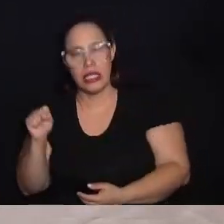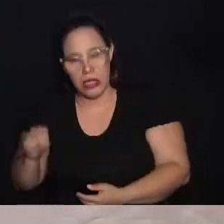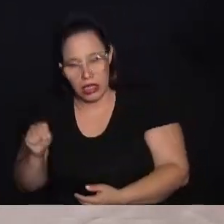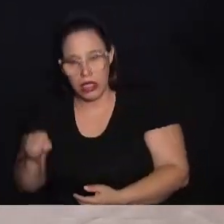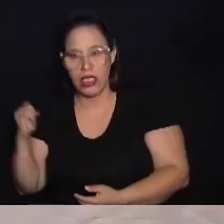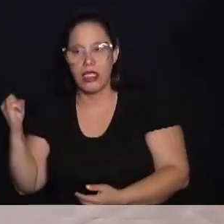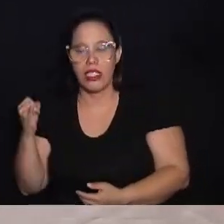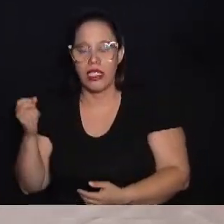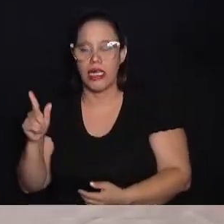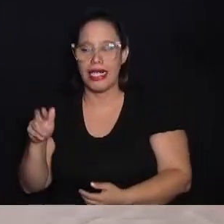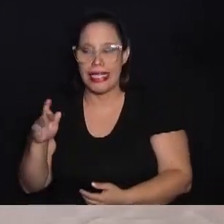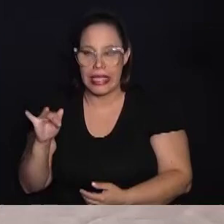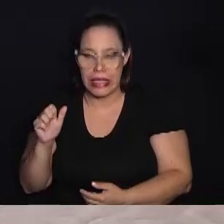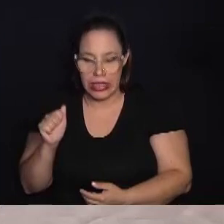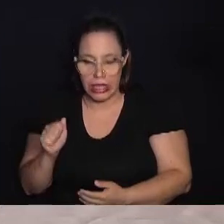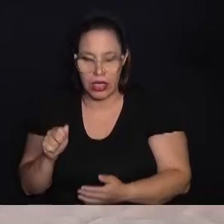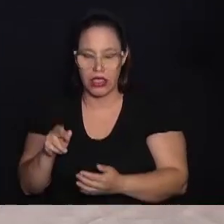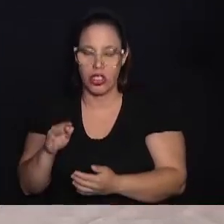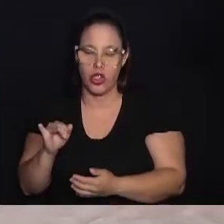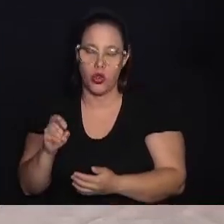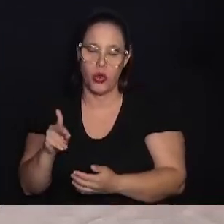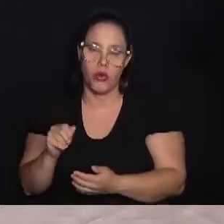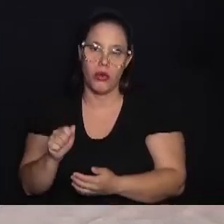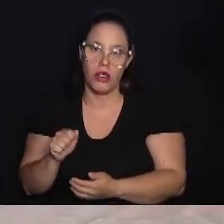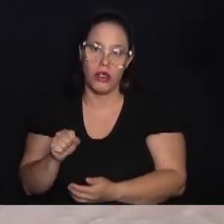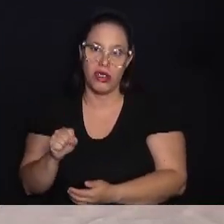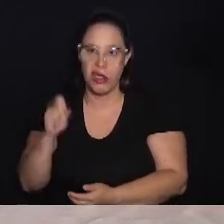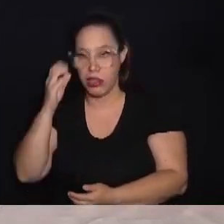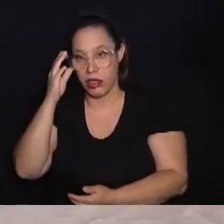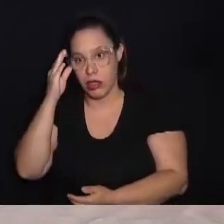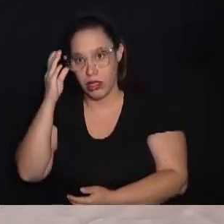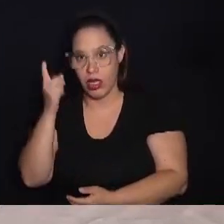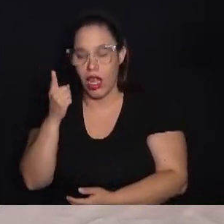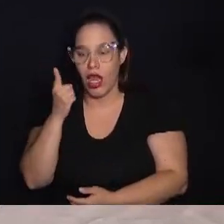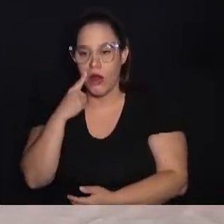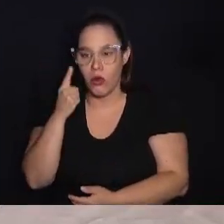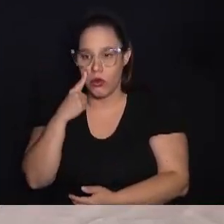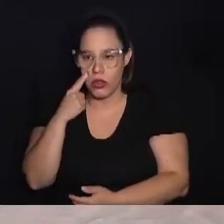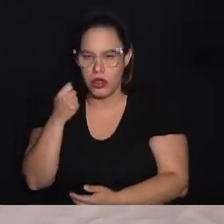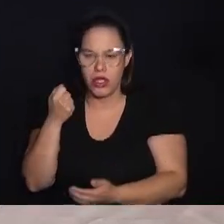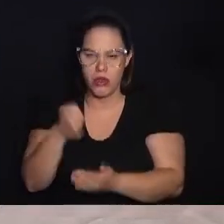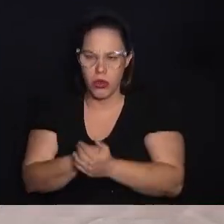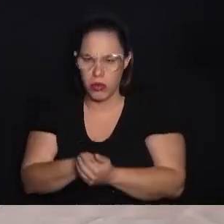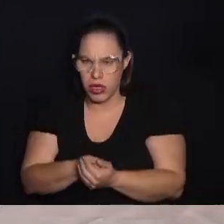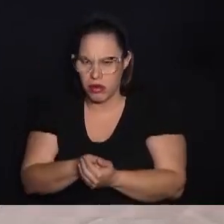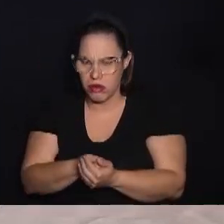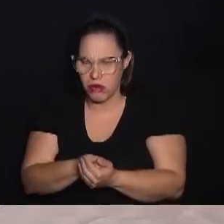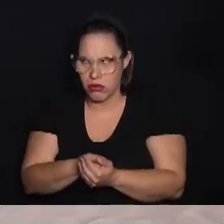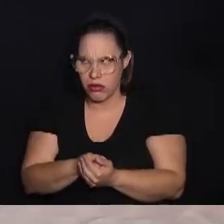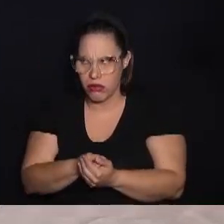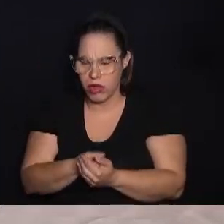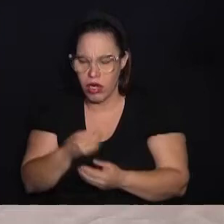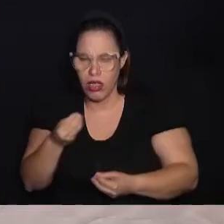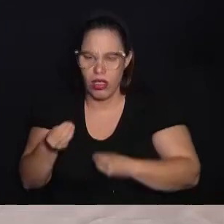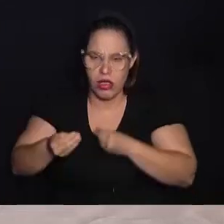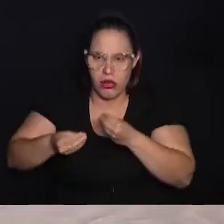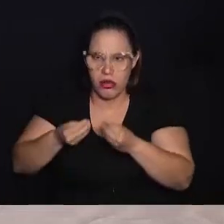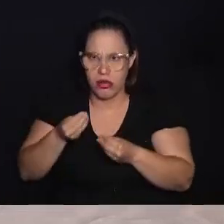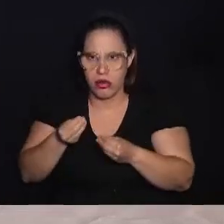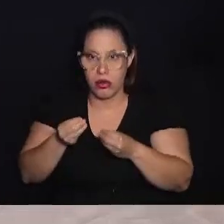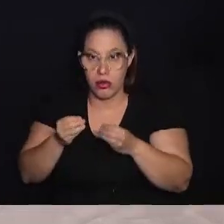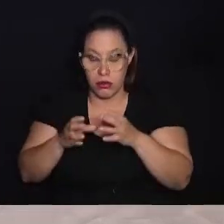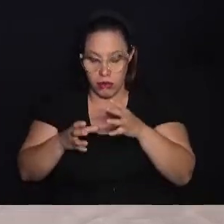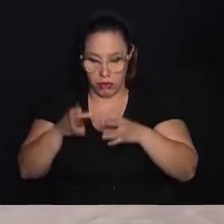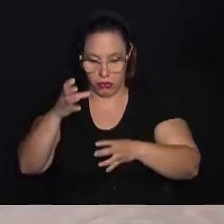compra. Nunca vai ao supermercado pensando, vou lá no supermercado eu vejo o que eu vou comprar. Porque é que acontece? Quando você não tem um parâmetro,